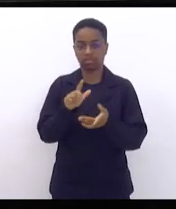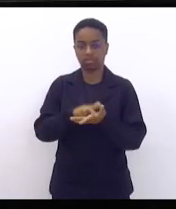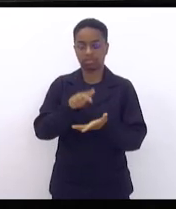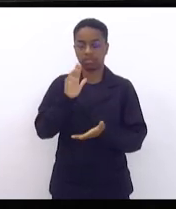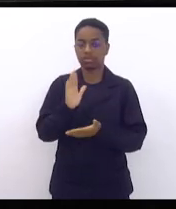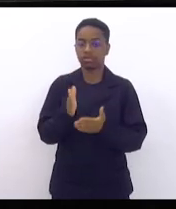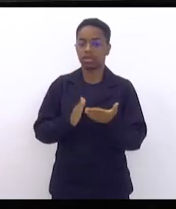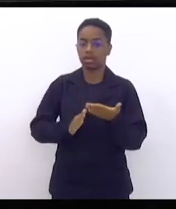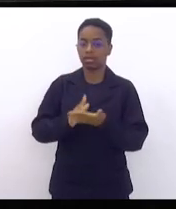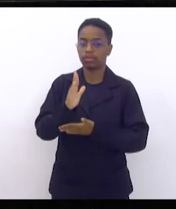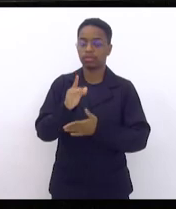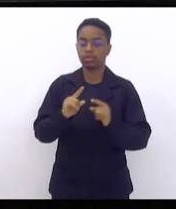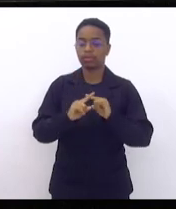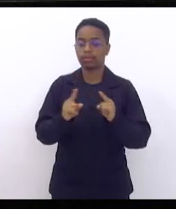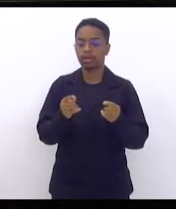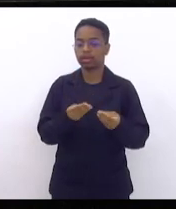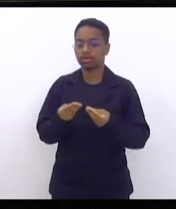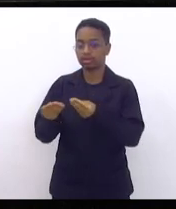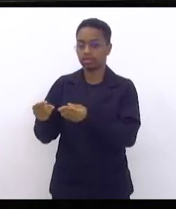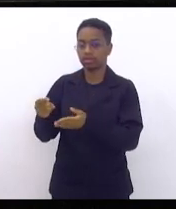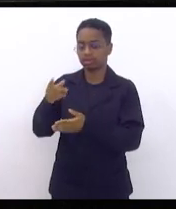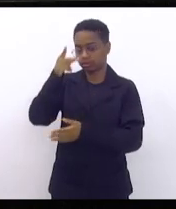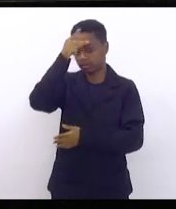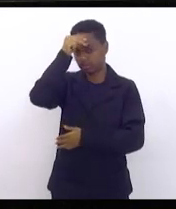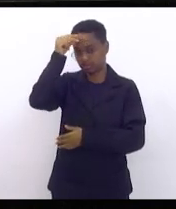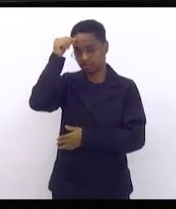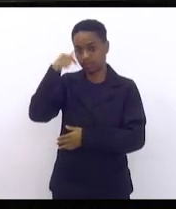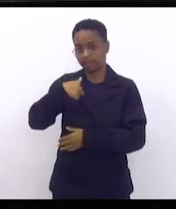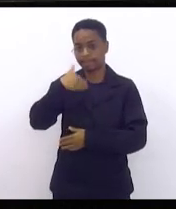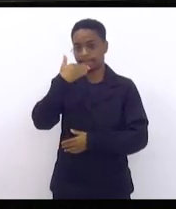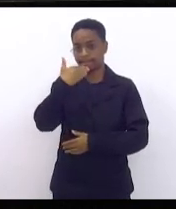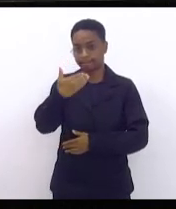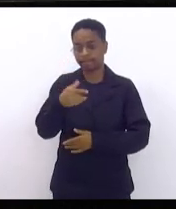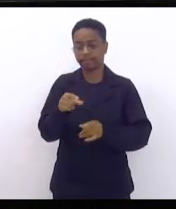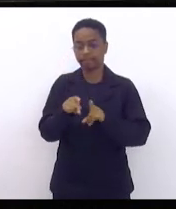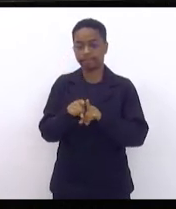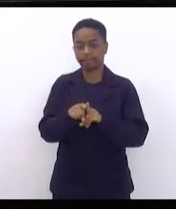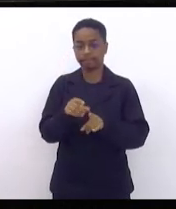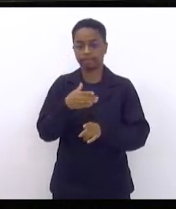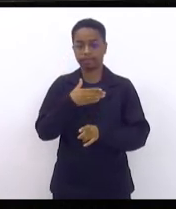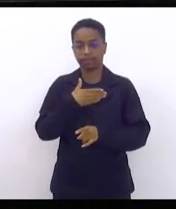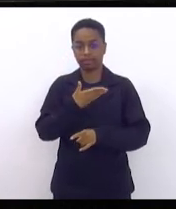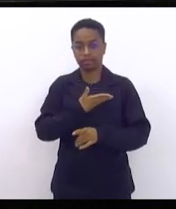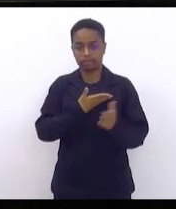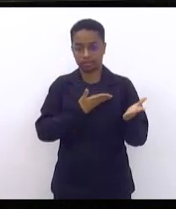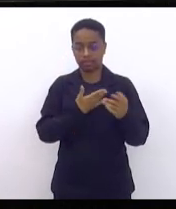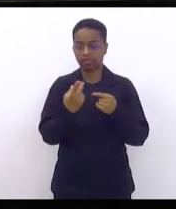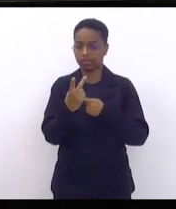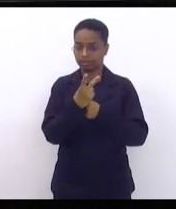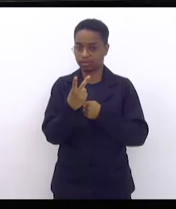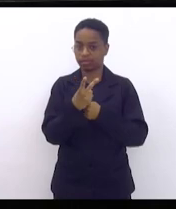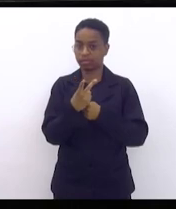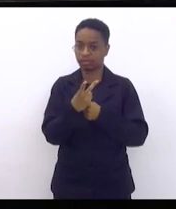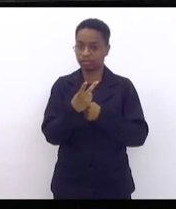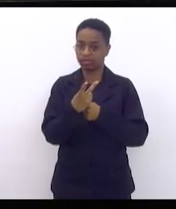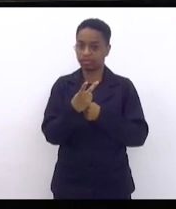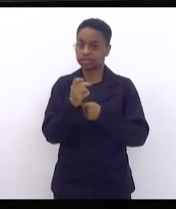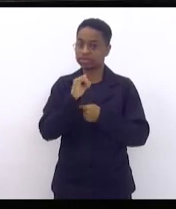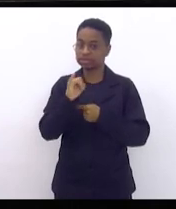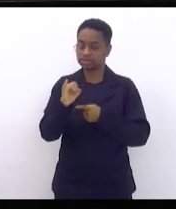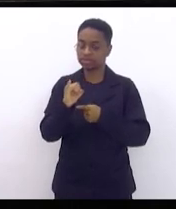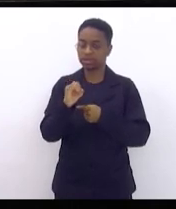aprovou mas foi para o prefeito vou pedir o meu líder aqui Luiz Paulo Correia da Rocha para me defender para o homem sancionar lá